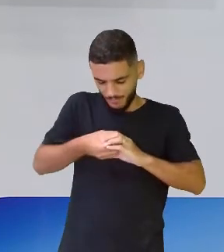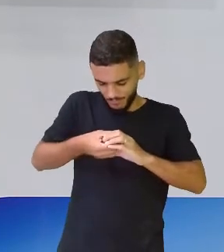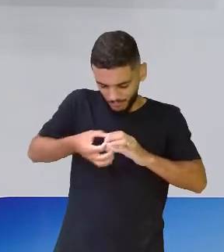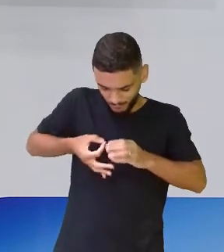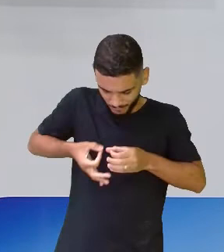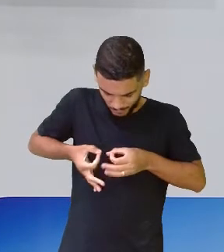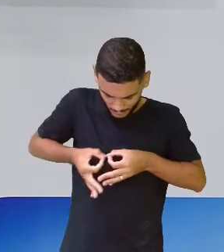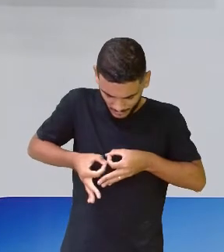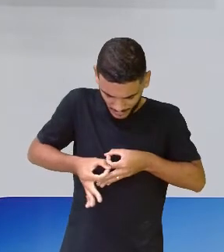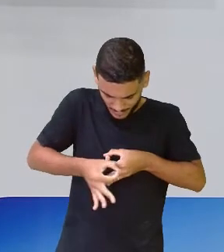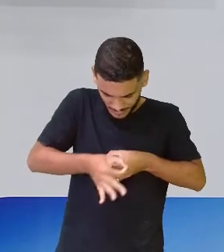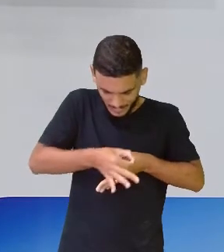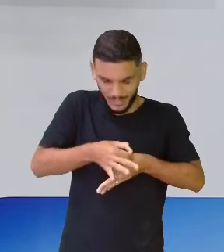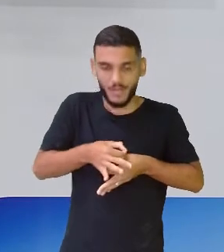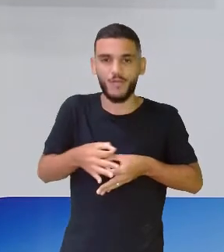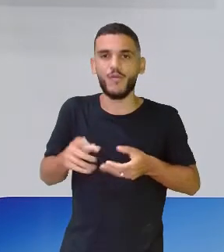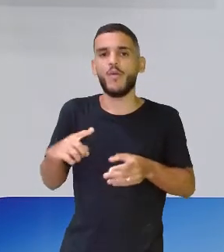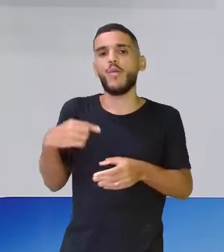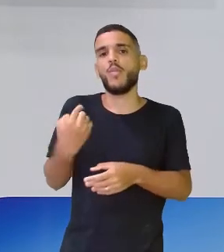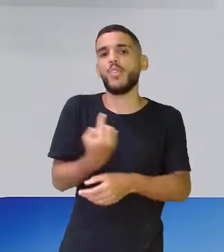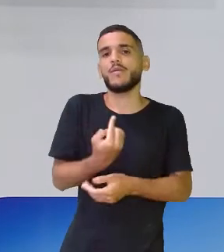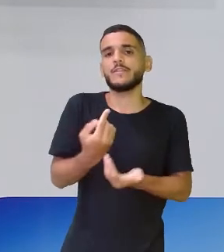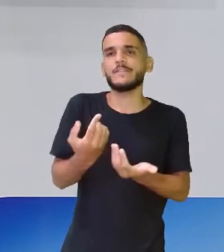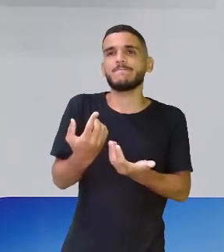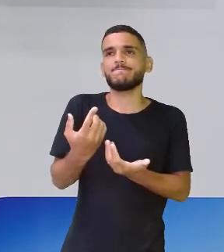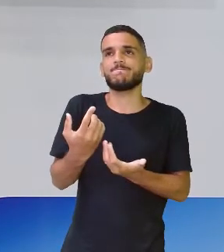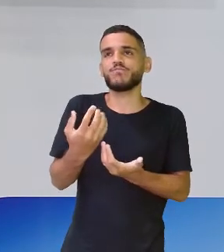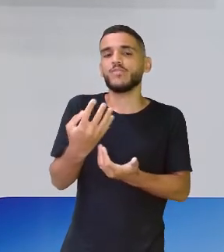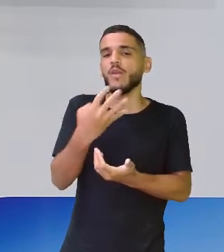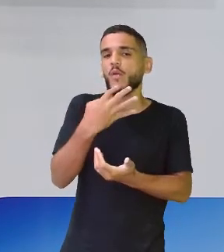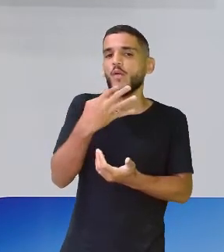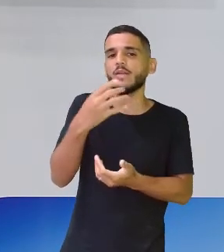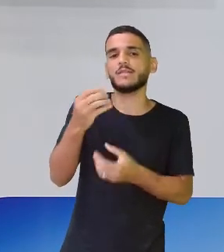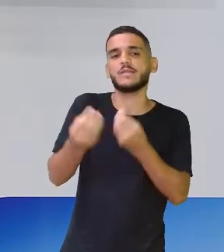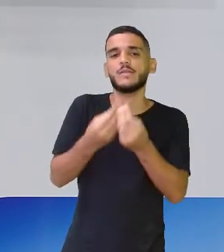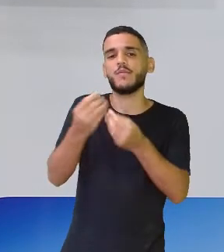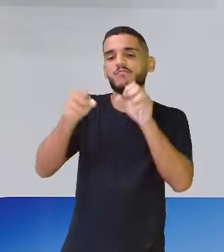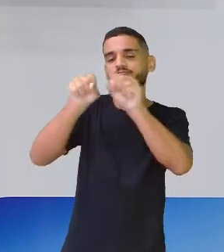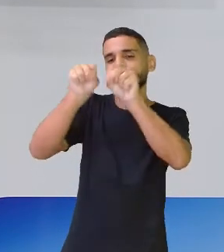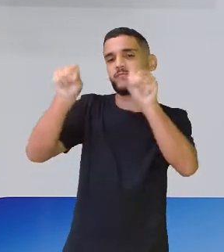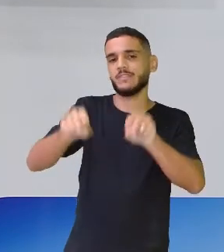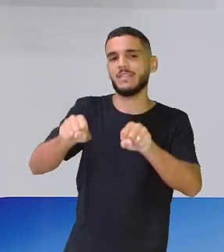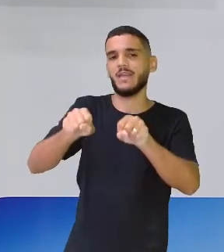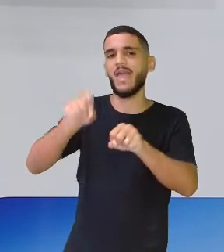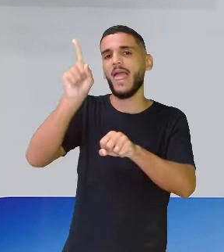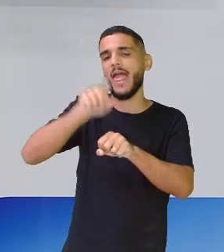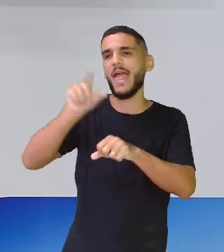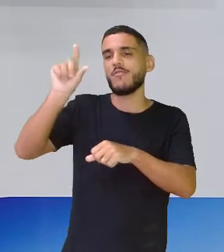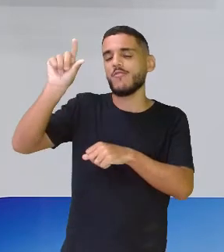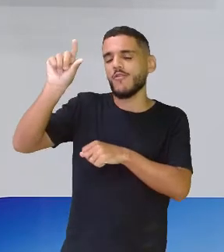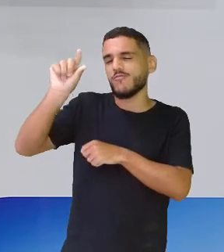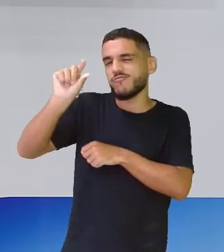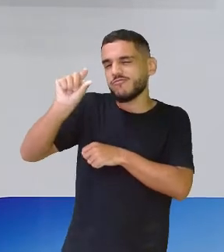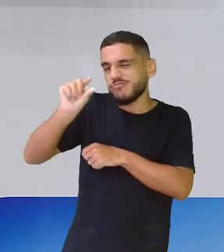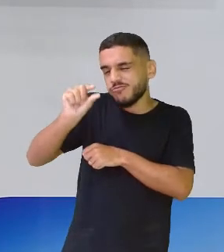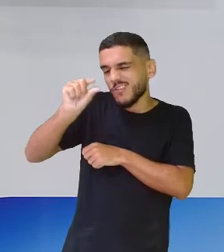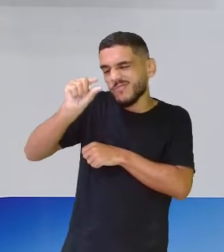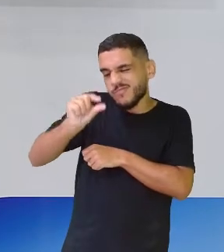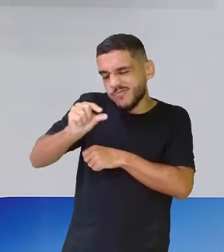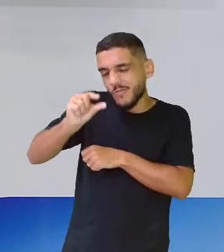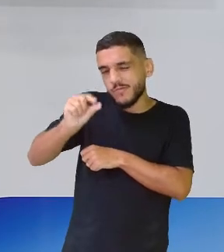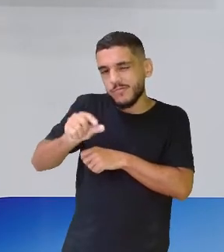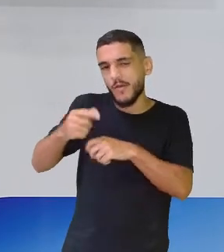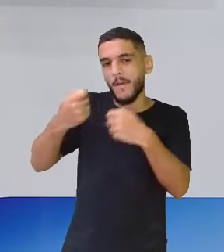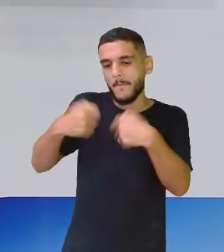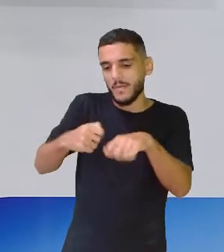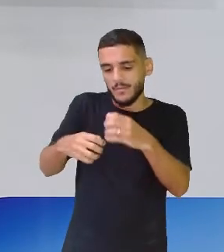é que a gente vai formando os sistemas, tá? Só que elas são tão pequenas que só é possível vê-las com microscópio. A